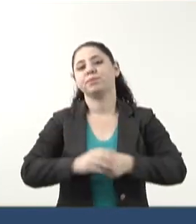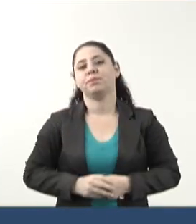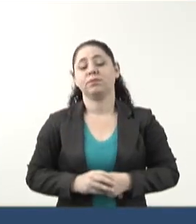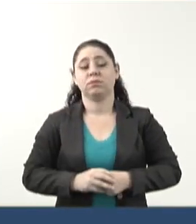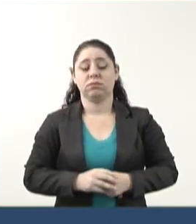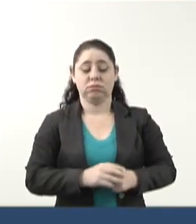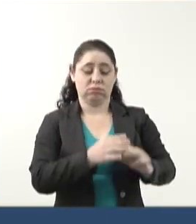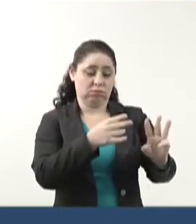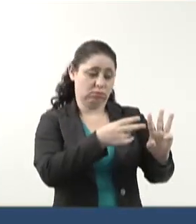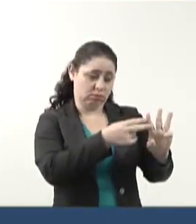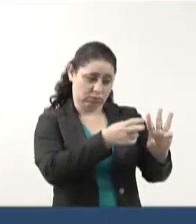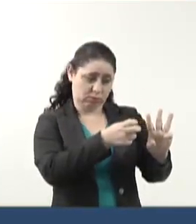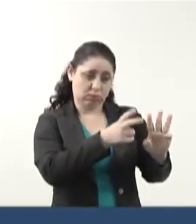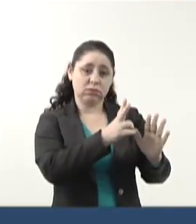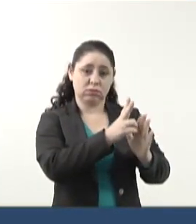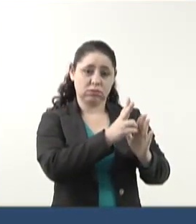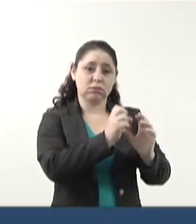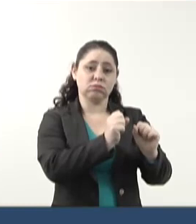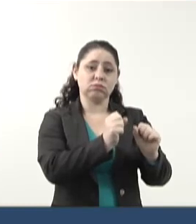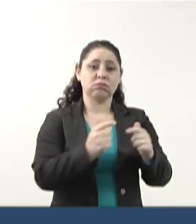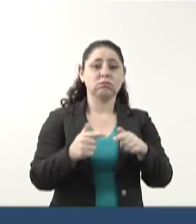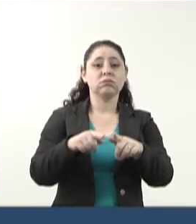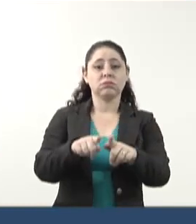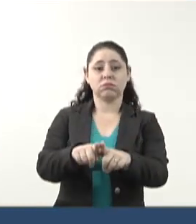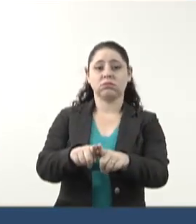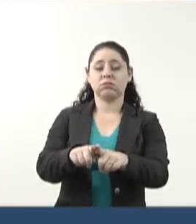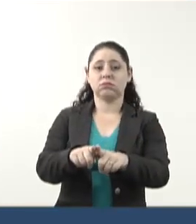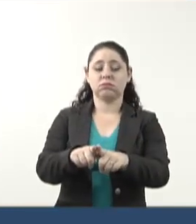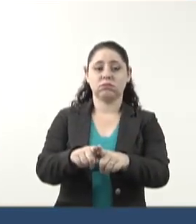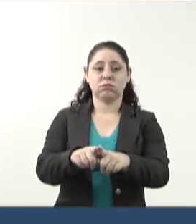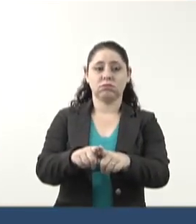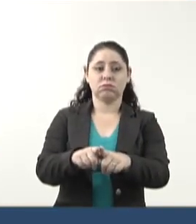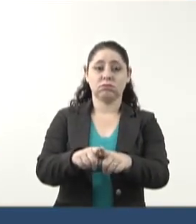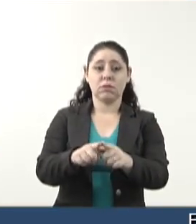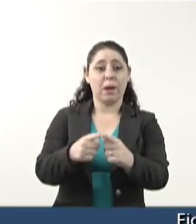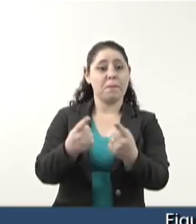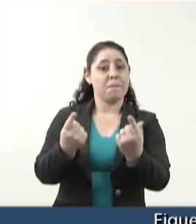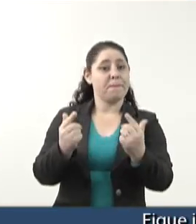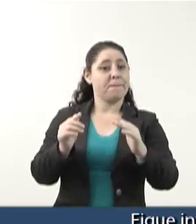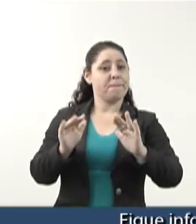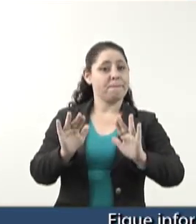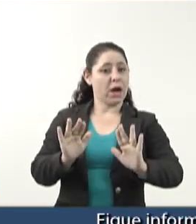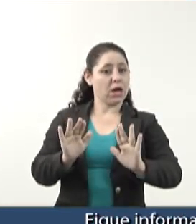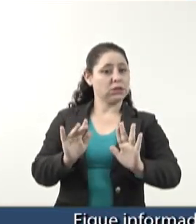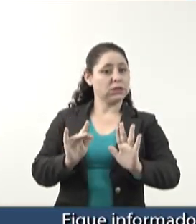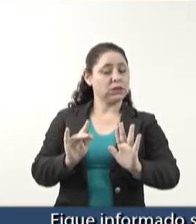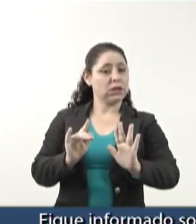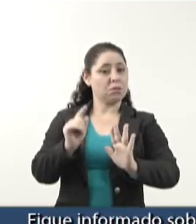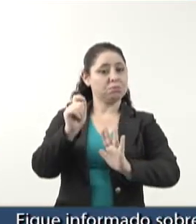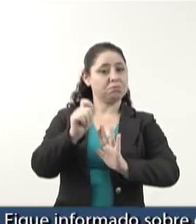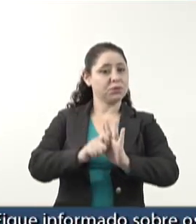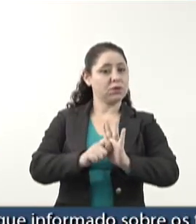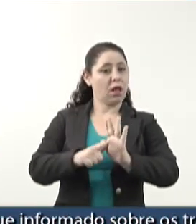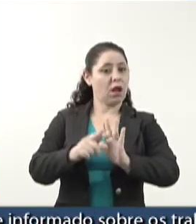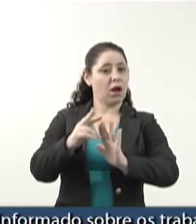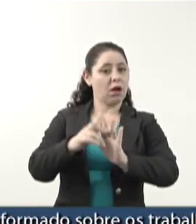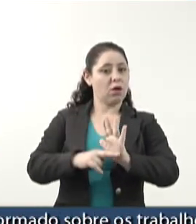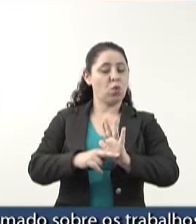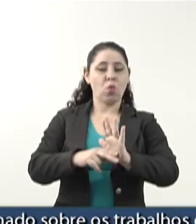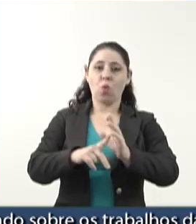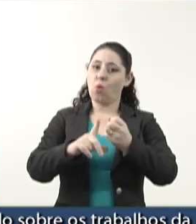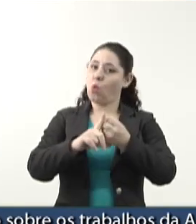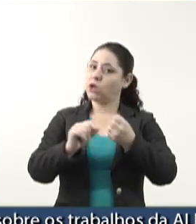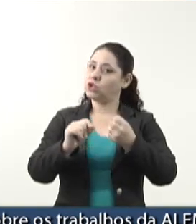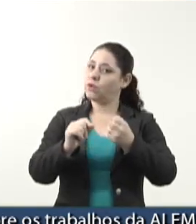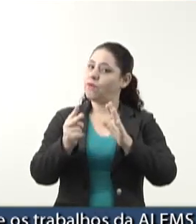os índios podem fazer parceria, mas aqui é taxativo que nos artigos que não